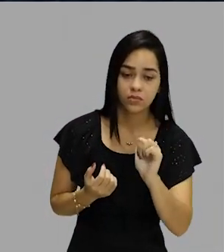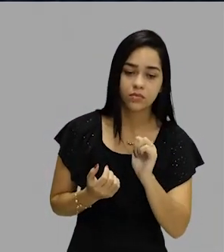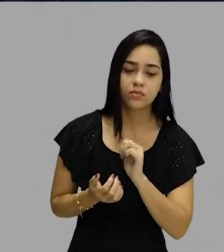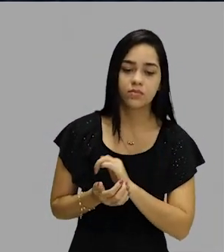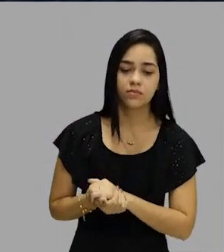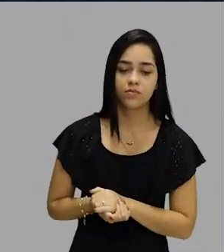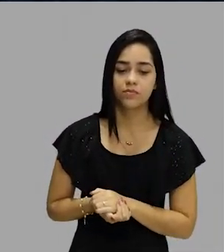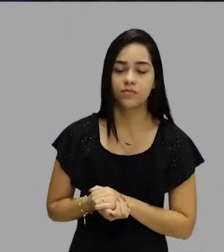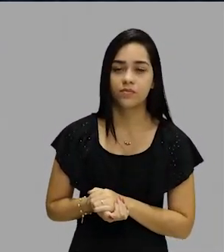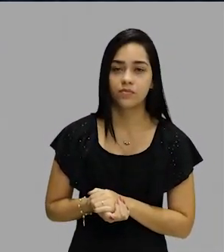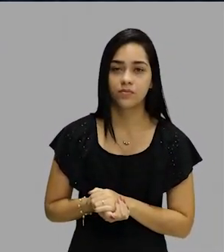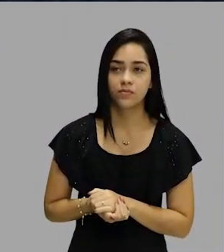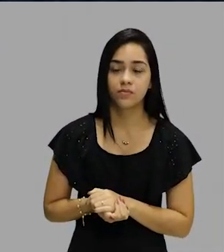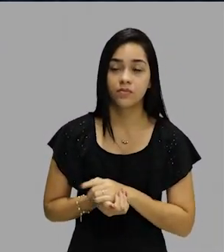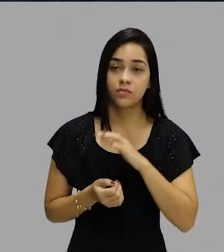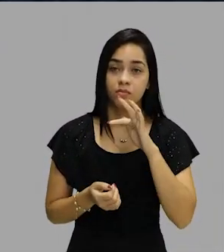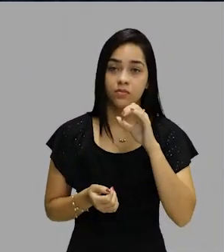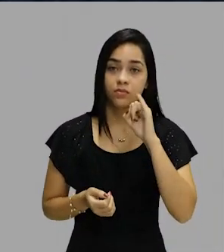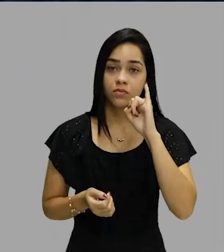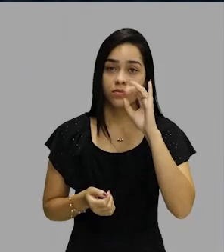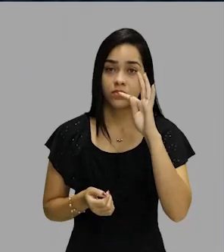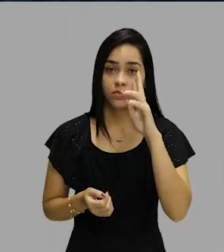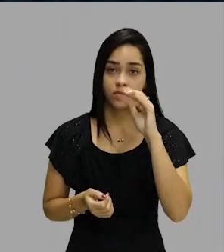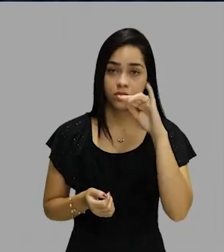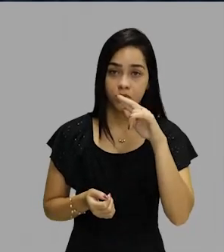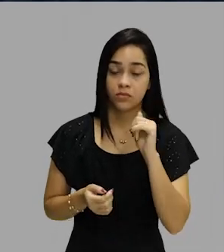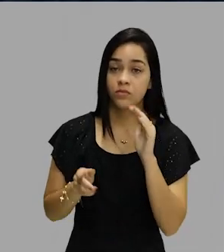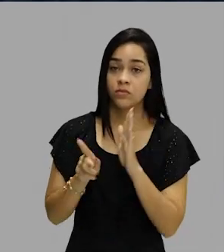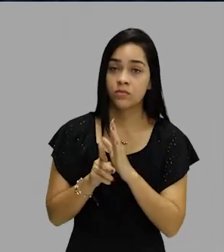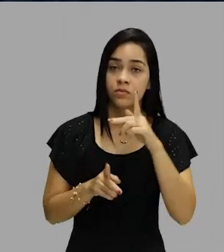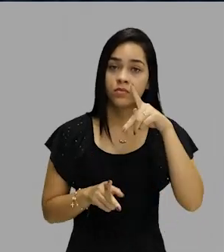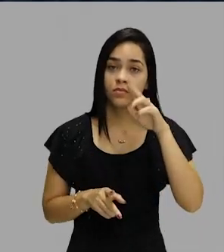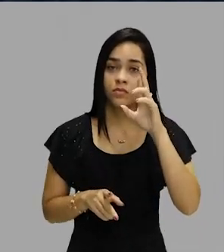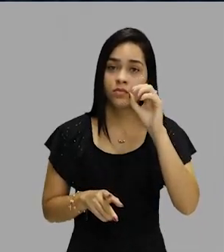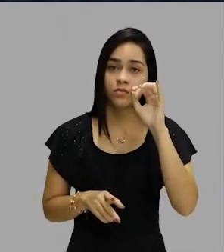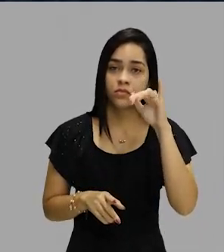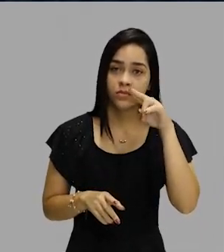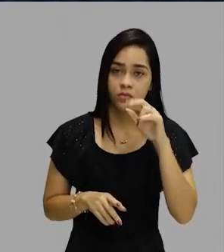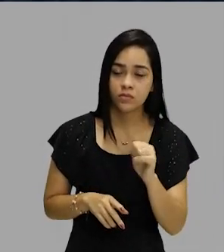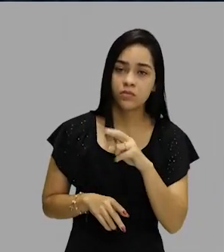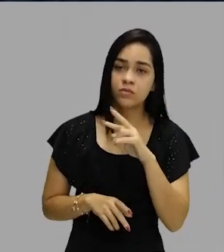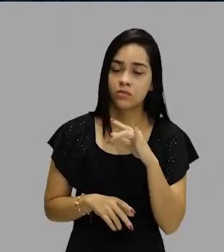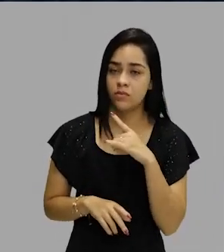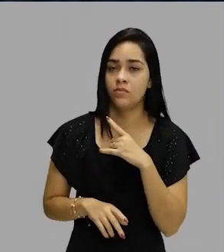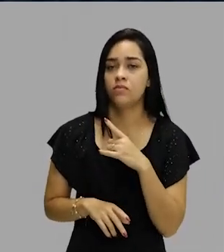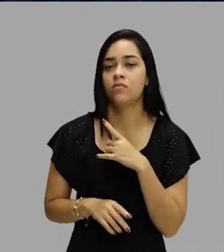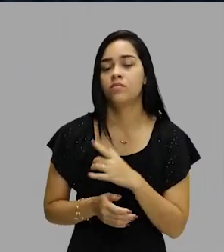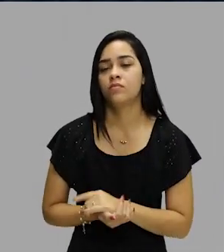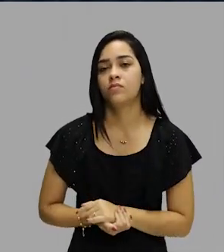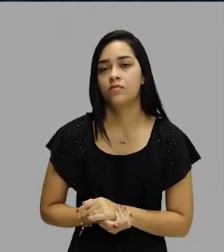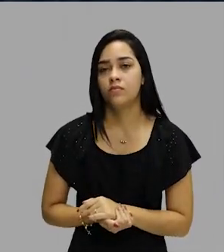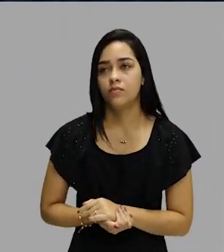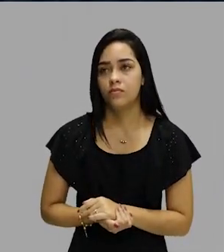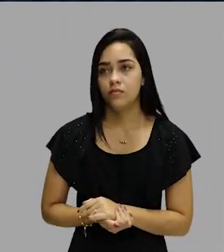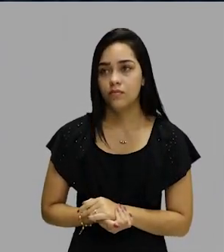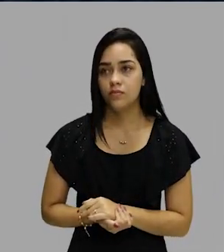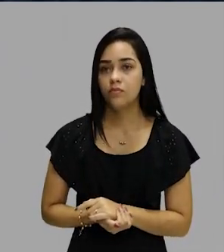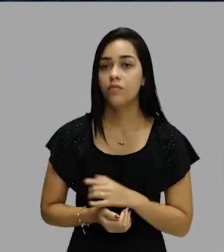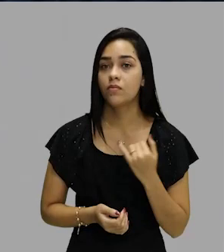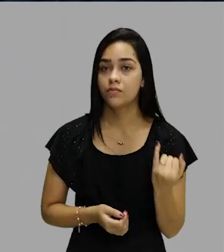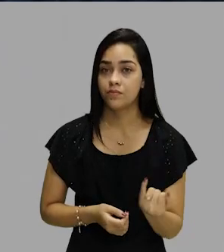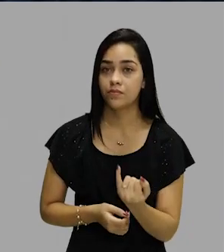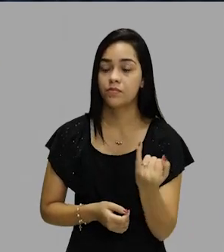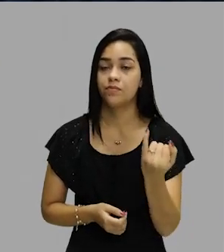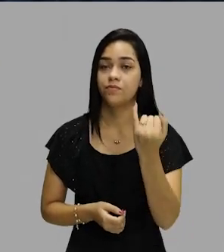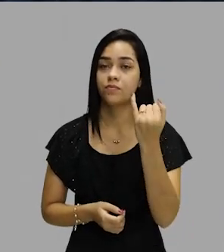de fibrina. Fibrina é uma proteína, certo? Ela vai formar um coágulo. É uma parte